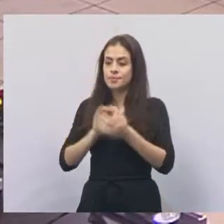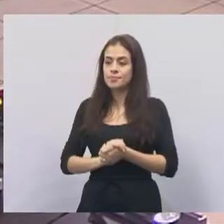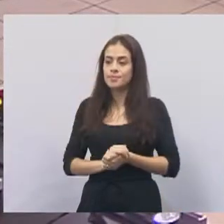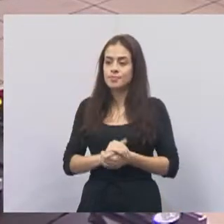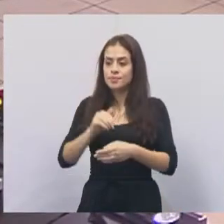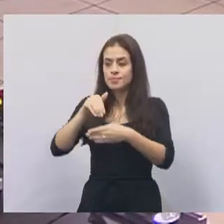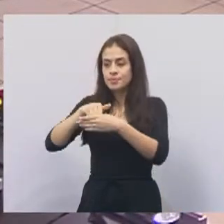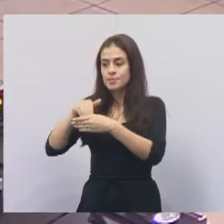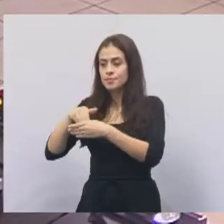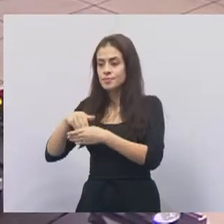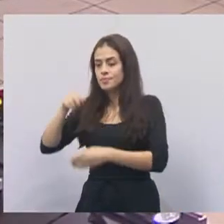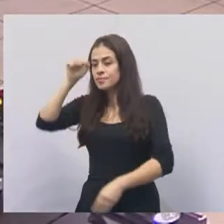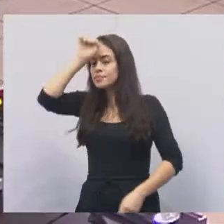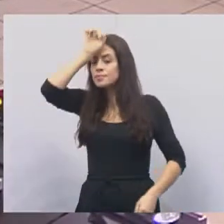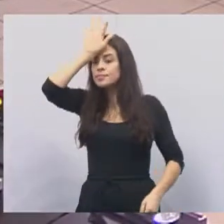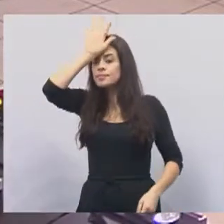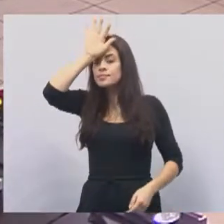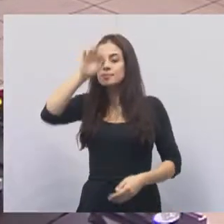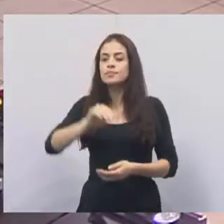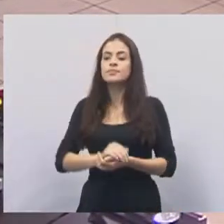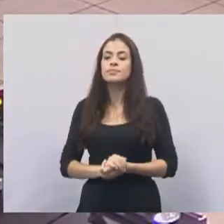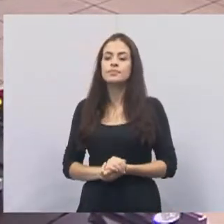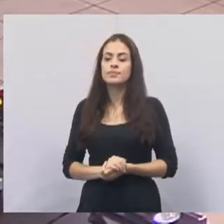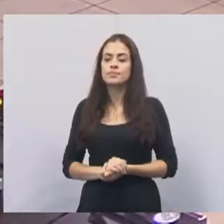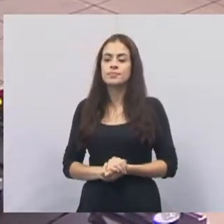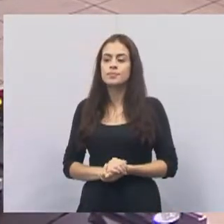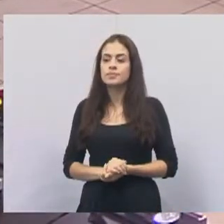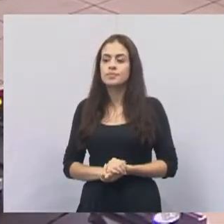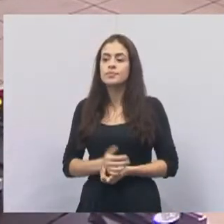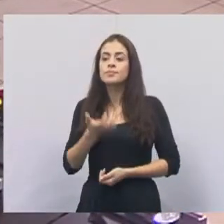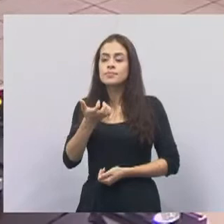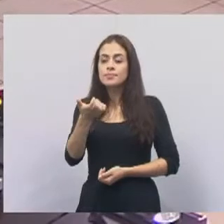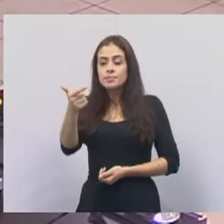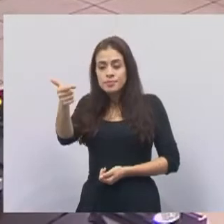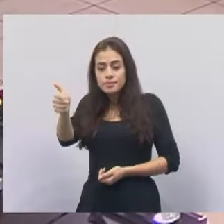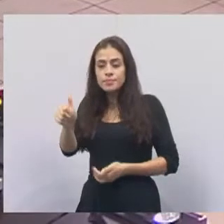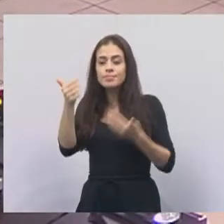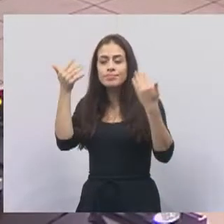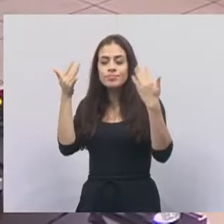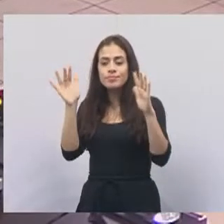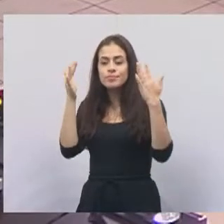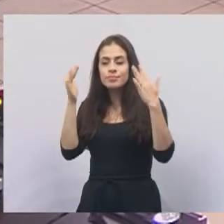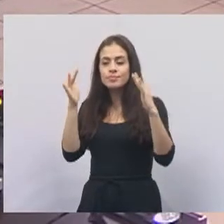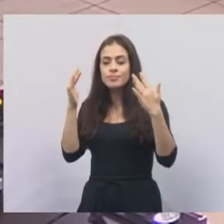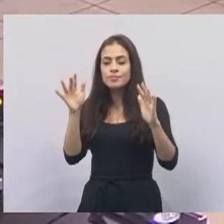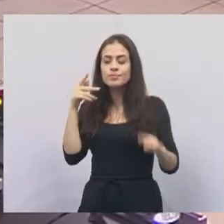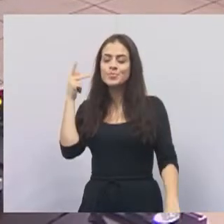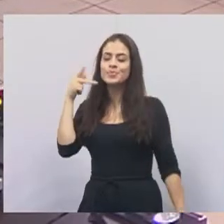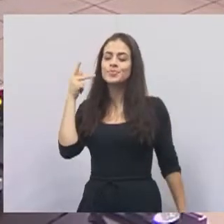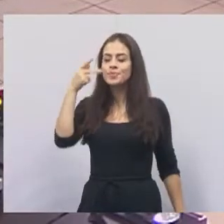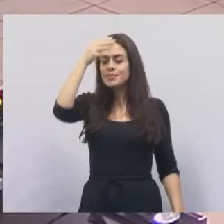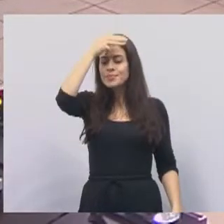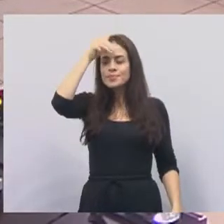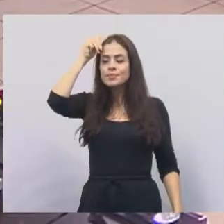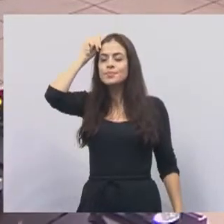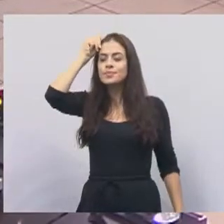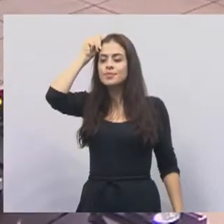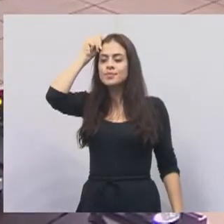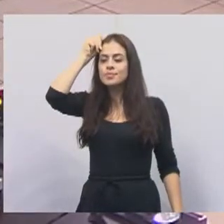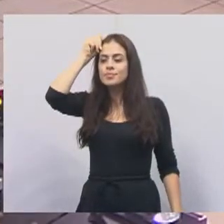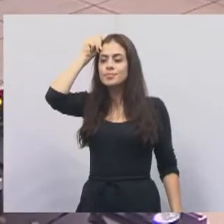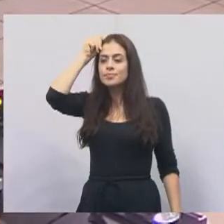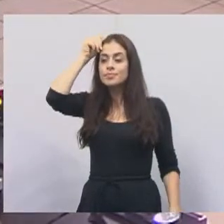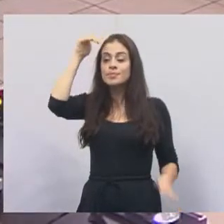vereador Dr Rodrigo Salomão quero novamente parabenizar a Vereadora Maria Amélia a gente